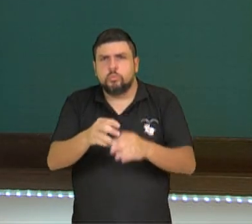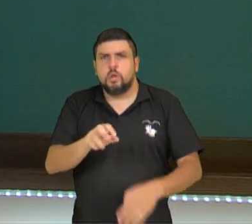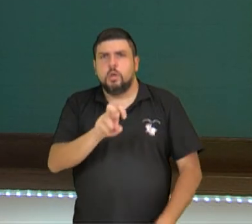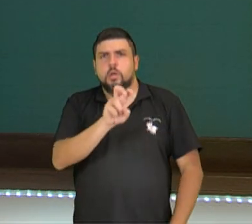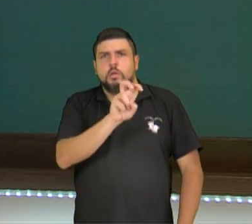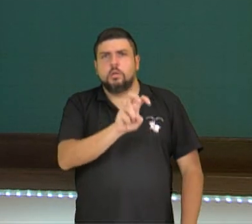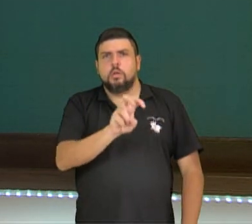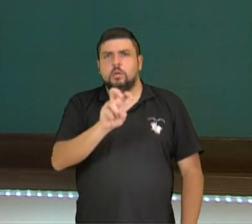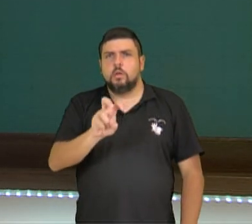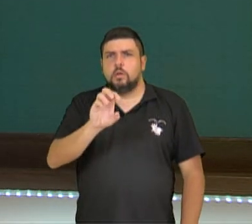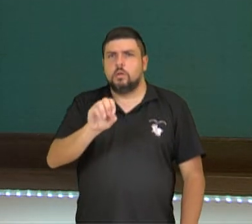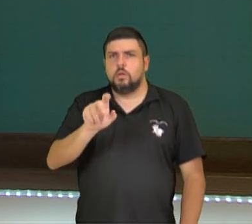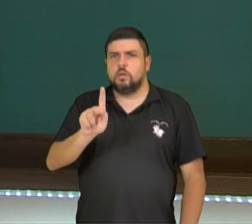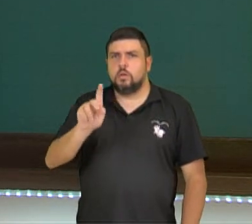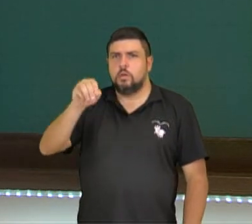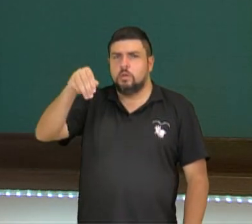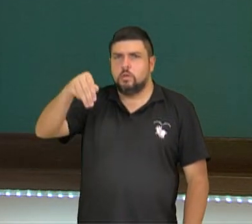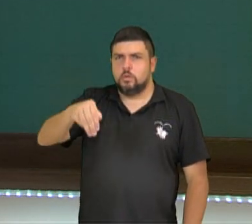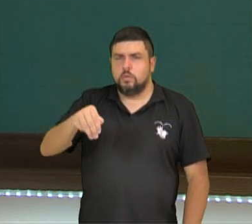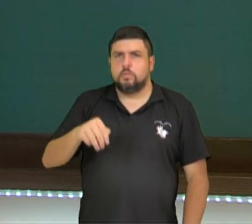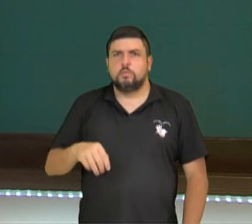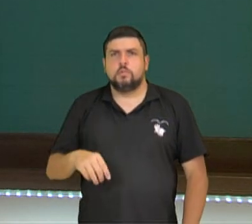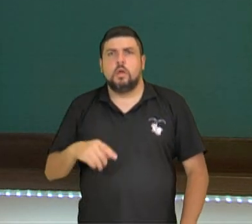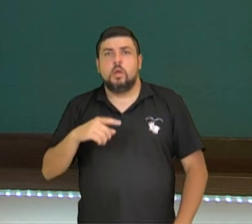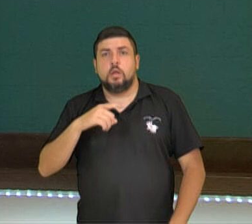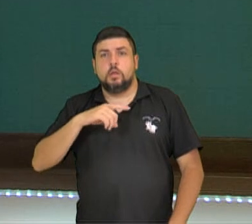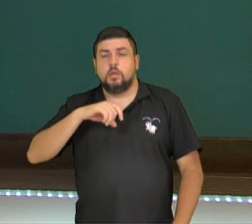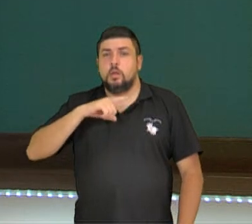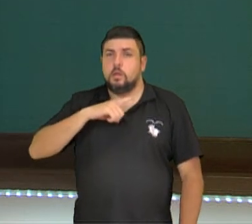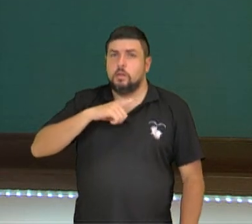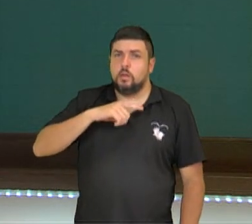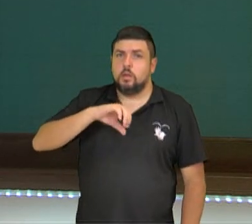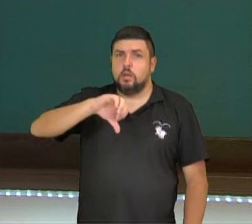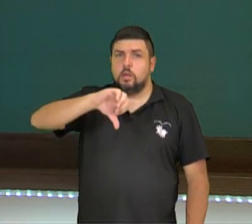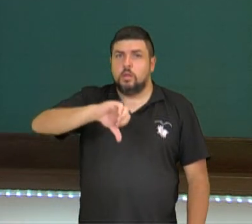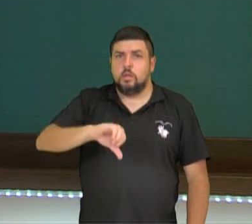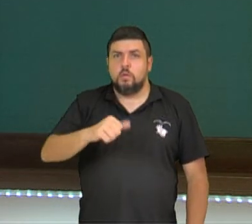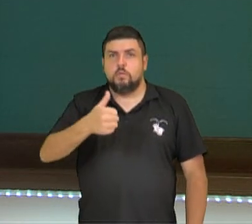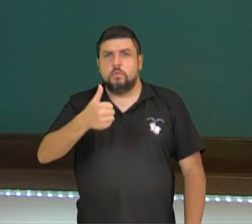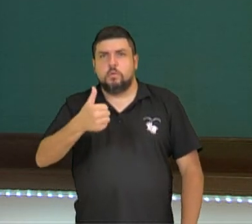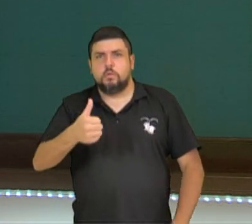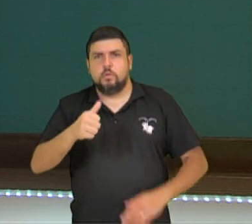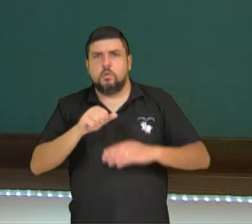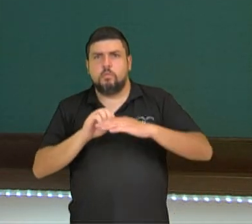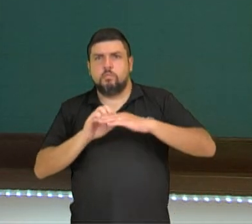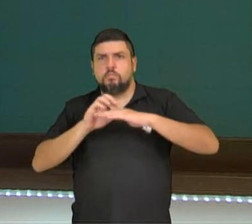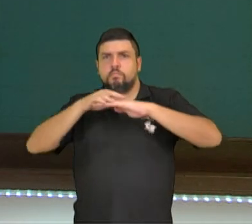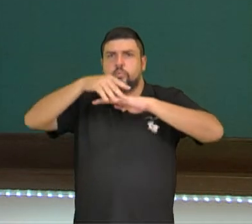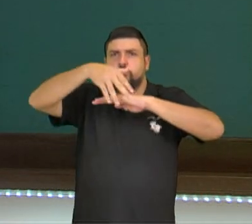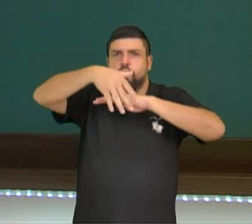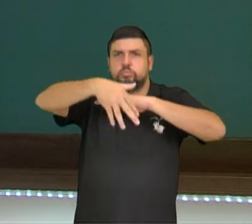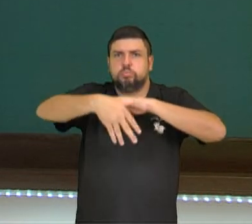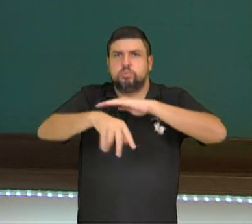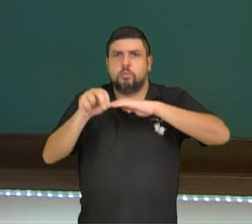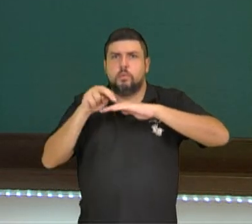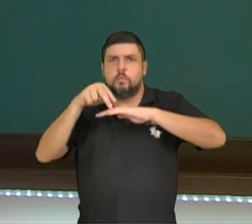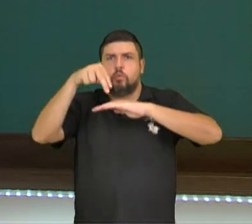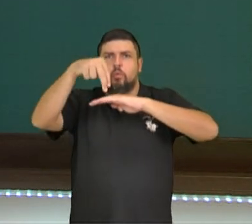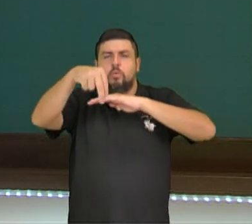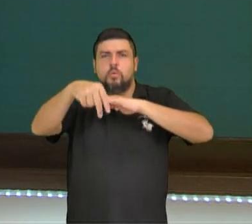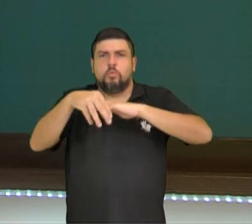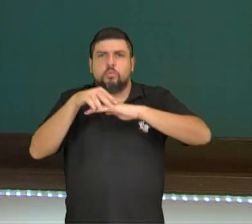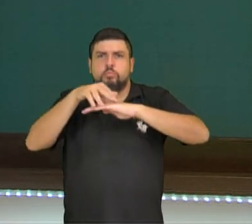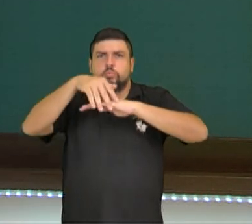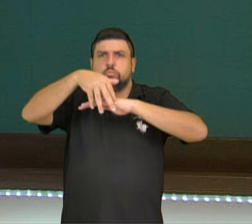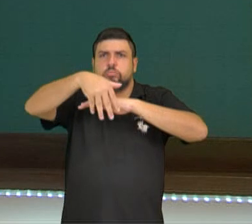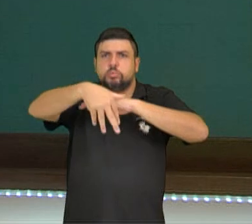com 91 saltos e cachoeiras. Então, nós podemos classificá-lo ali quase que como um rio de planaltos, né? Porque